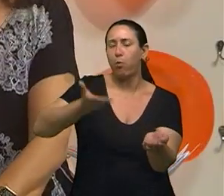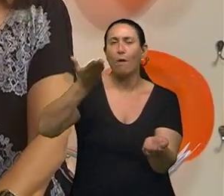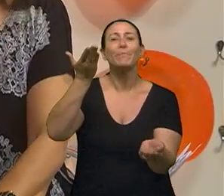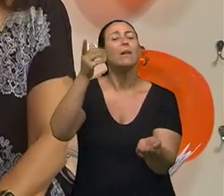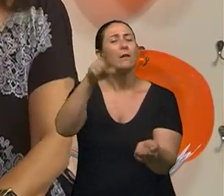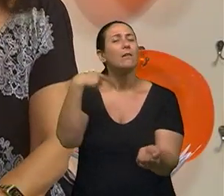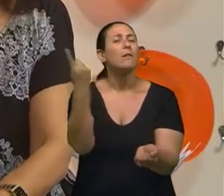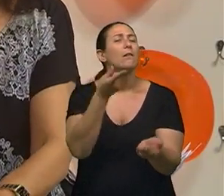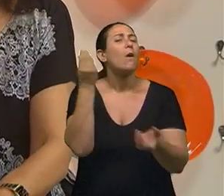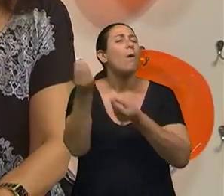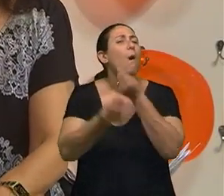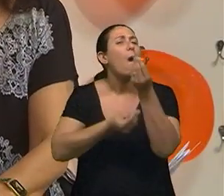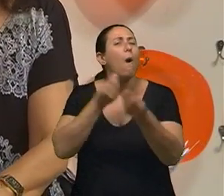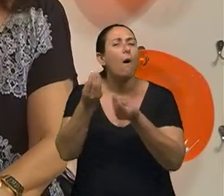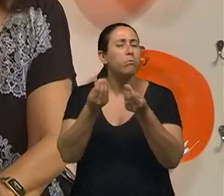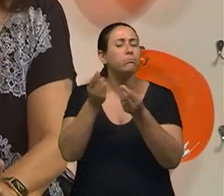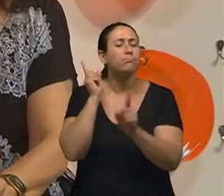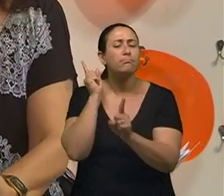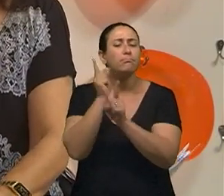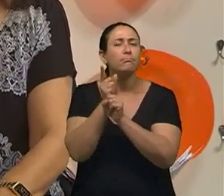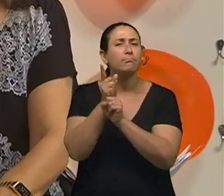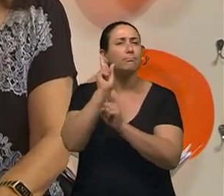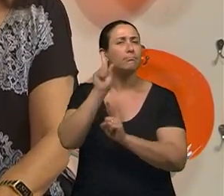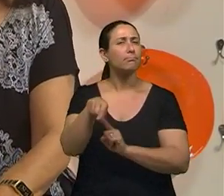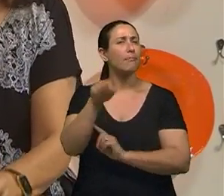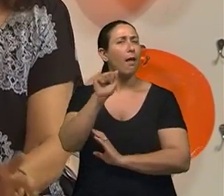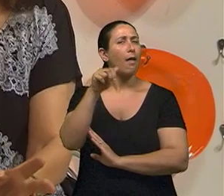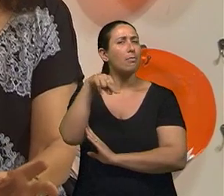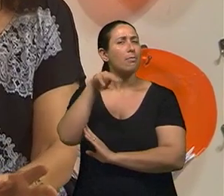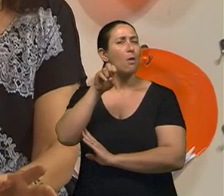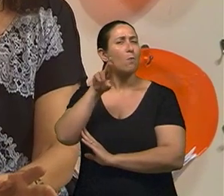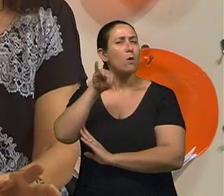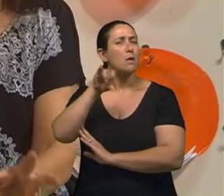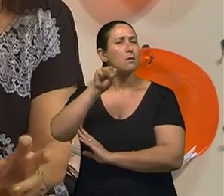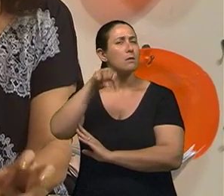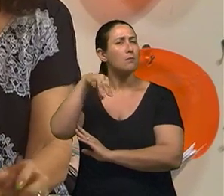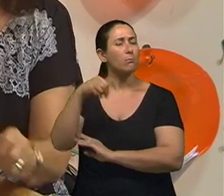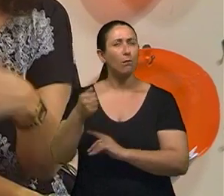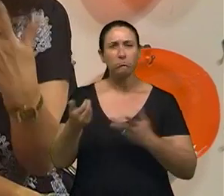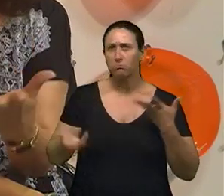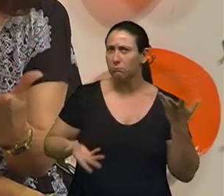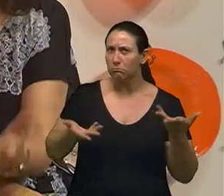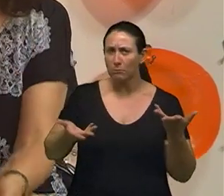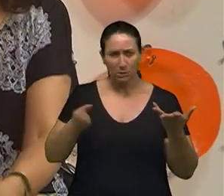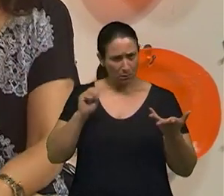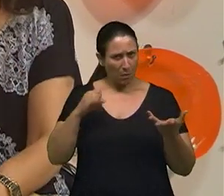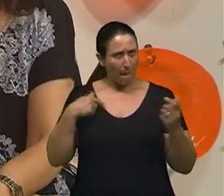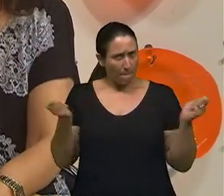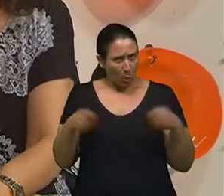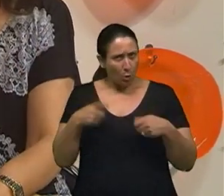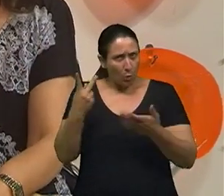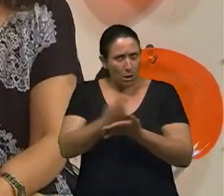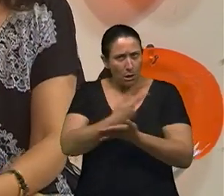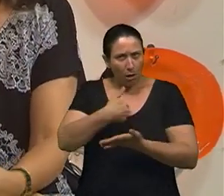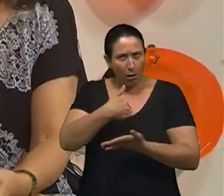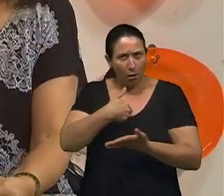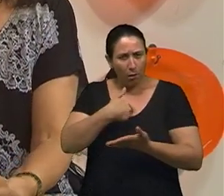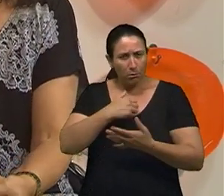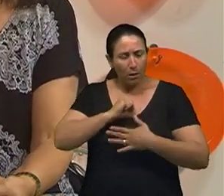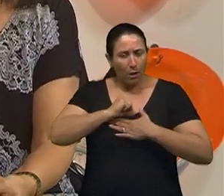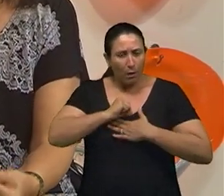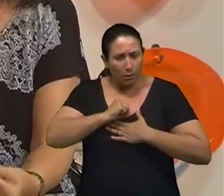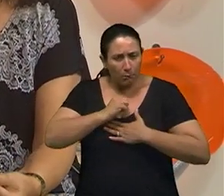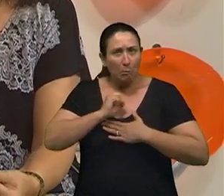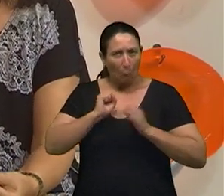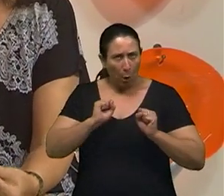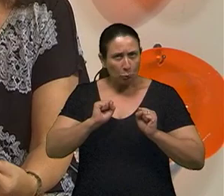como tratar e diagnosticar o aneurisma da horta como saber se eu vou sofrer deste mal estudo